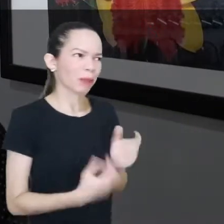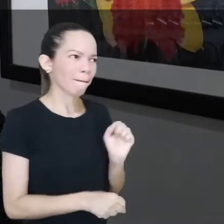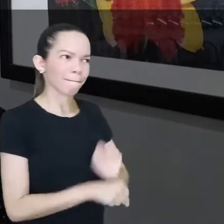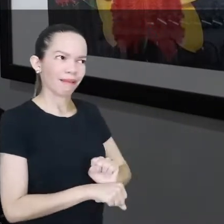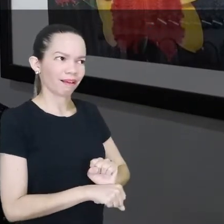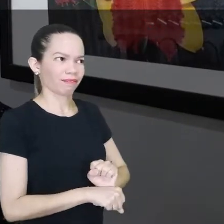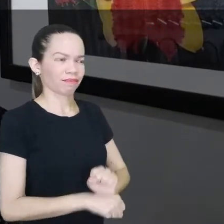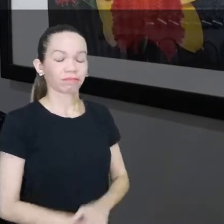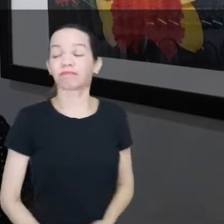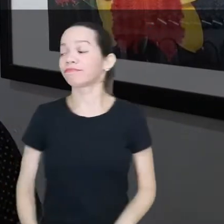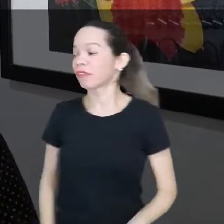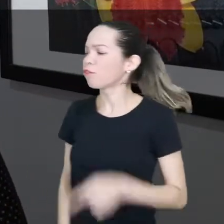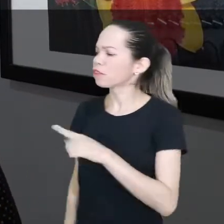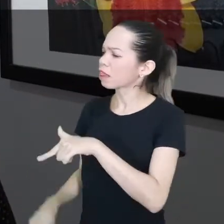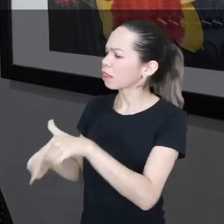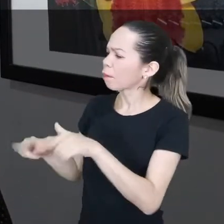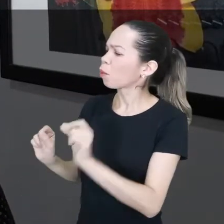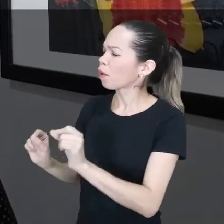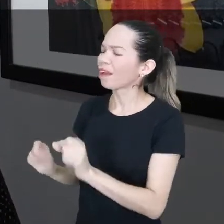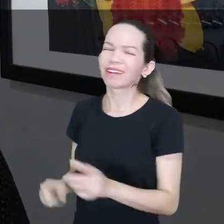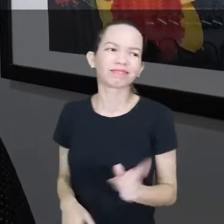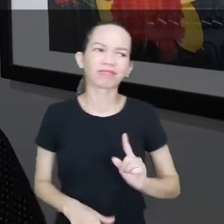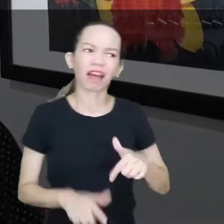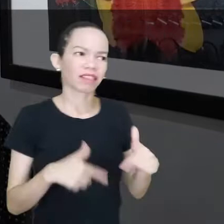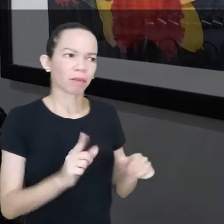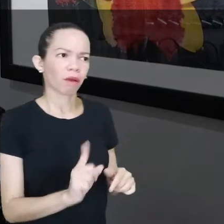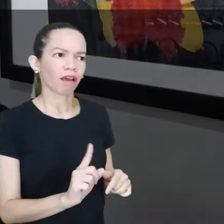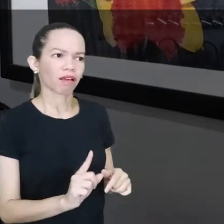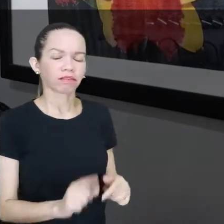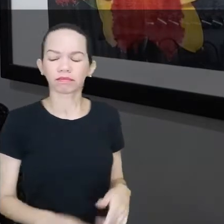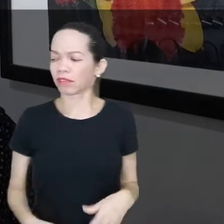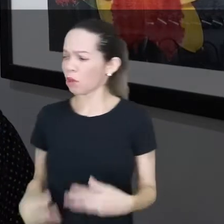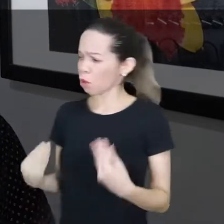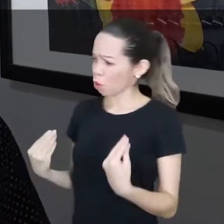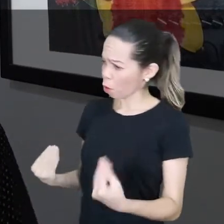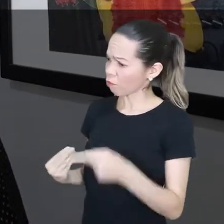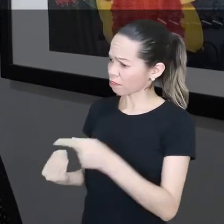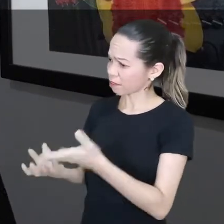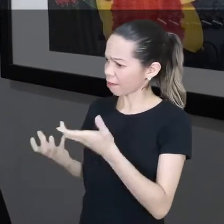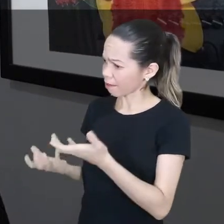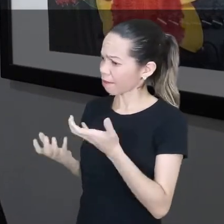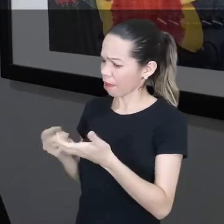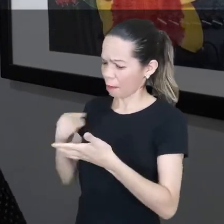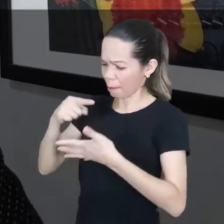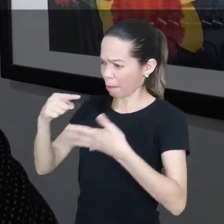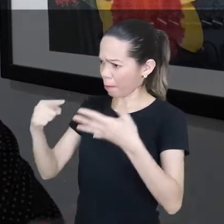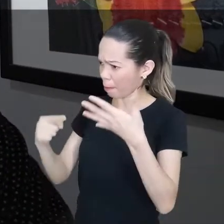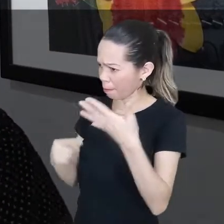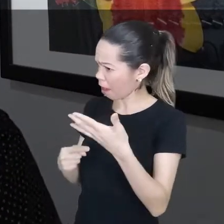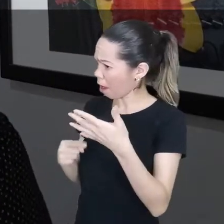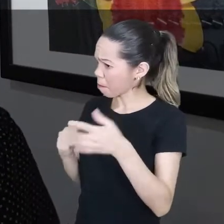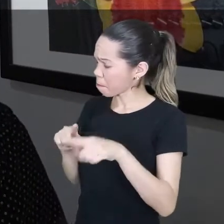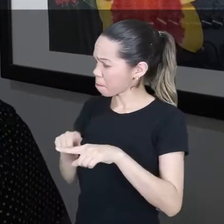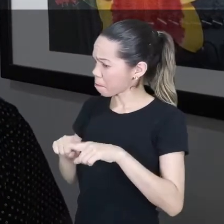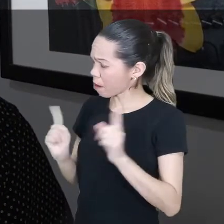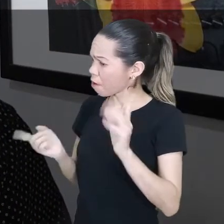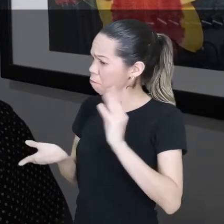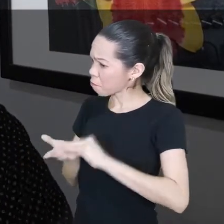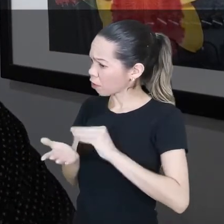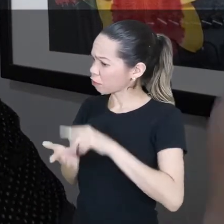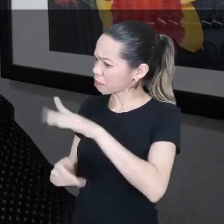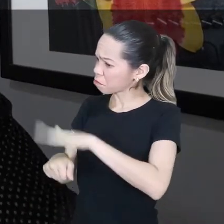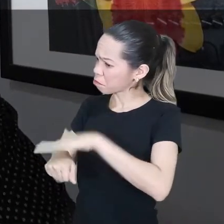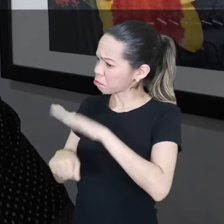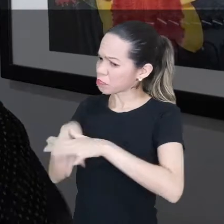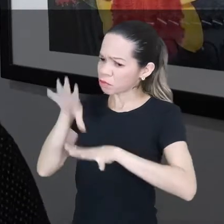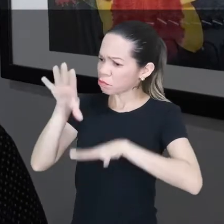você trabalha? Não, por enquanto eu não estou trabalhando. Mas como você vai alcançar seus desejos se você não busca nas coisas normais da terra